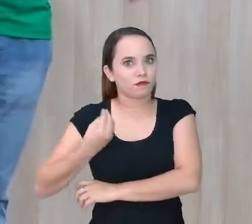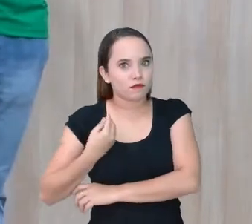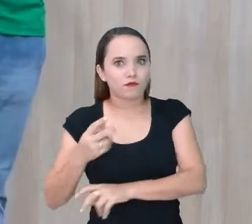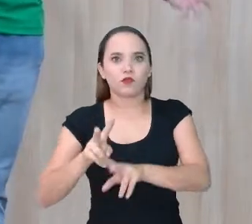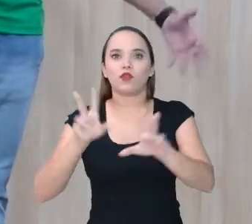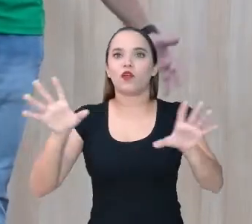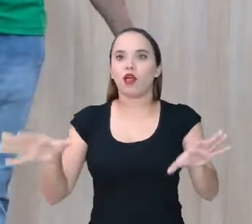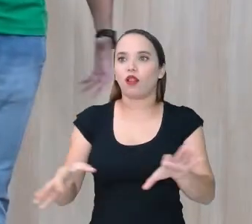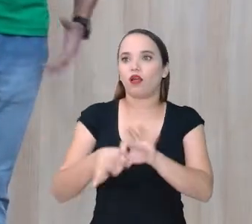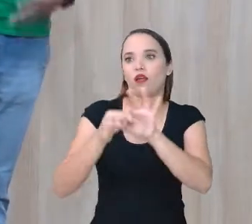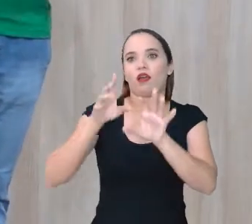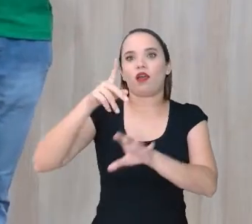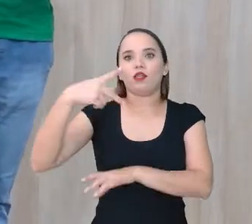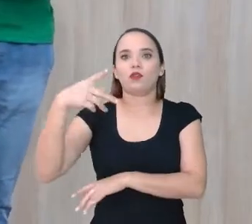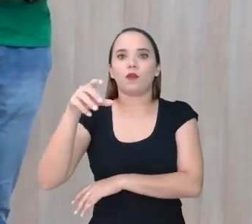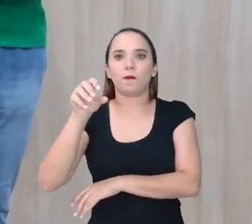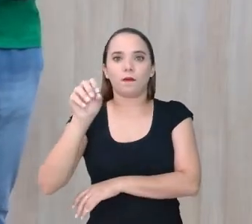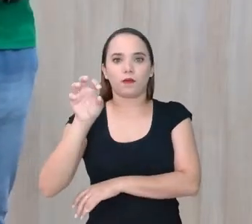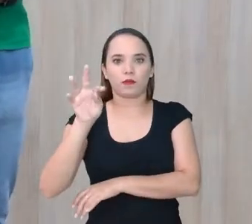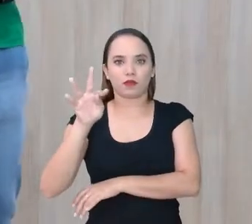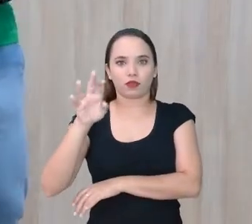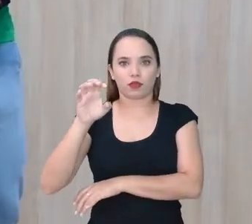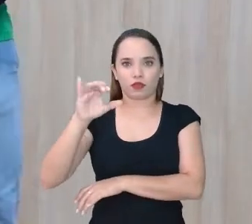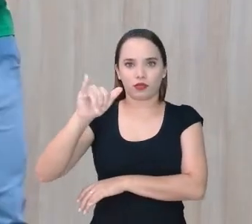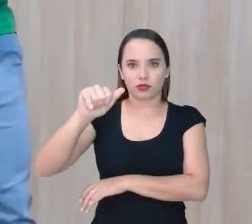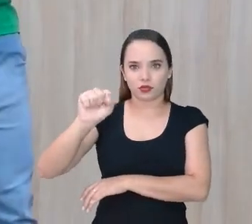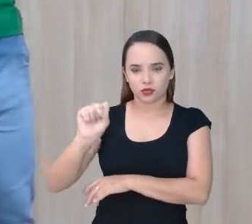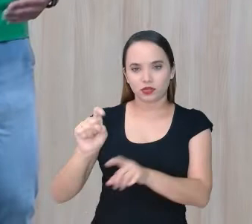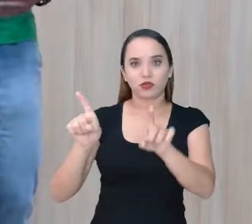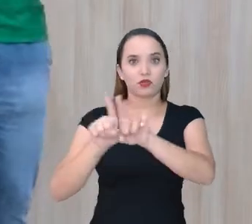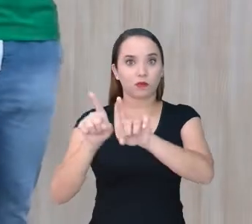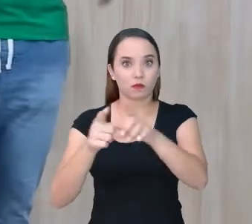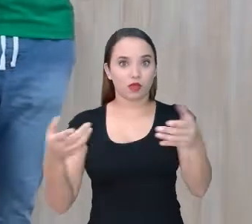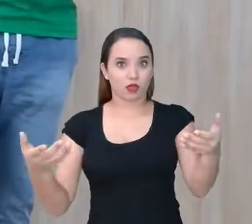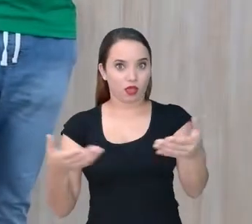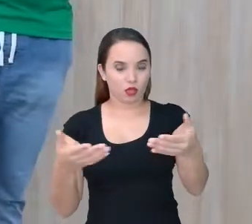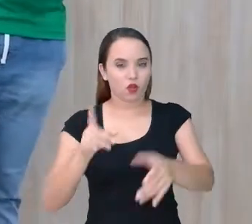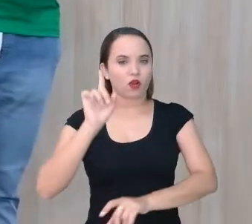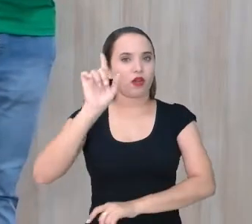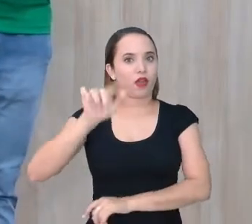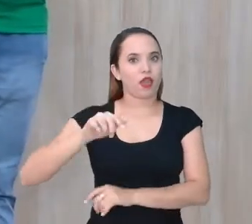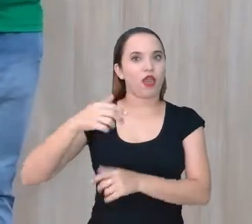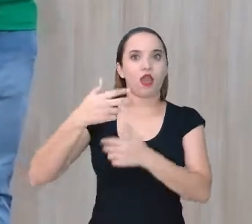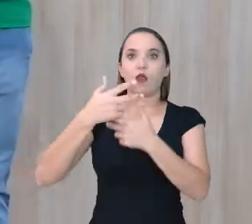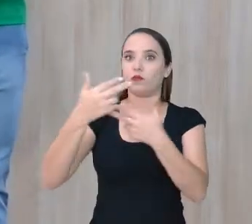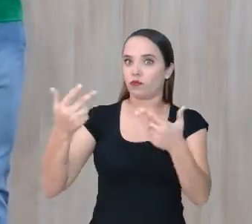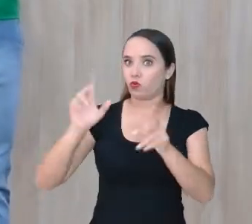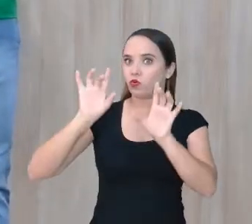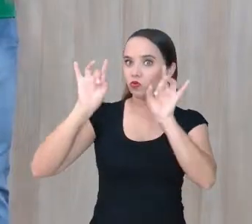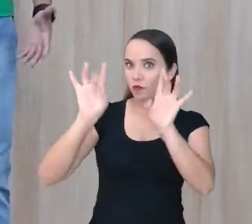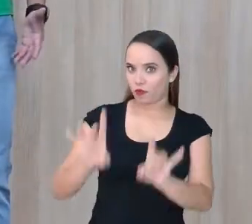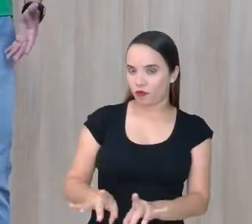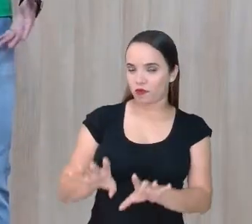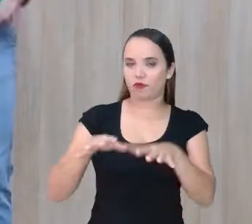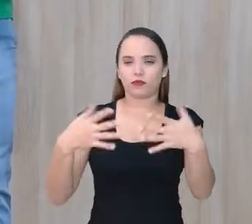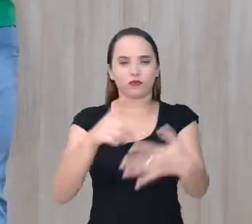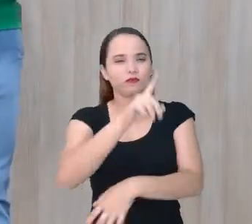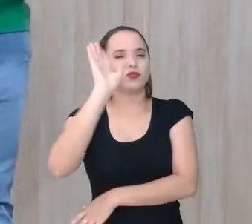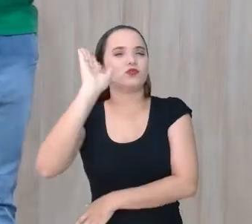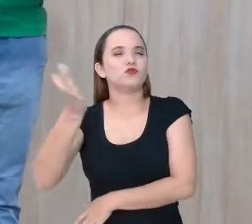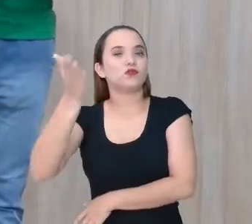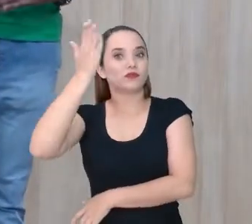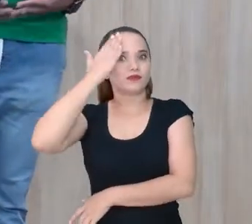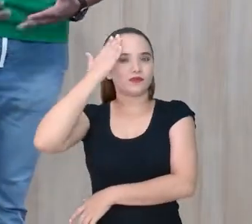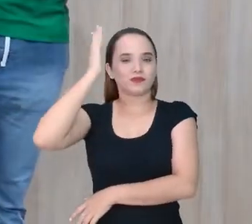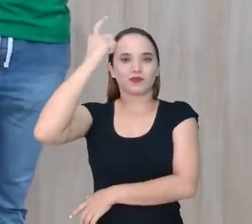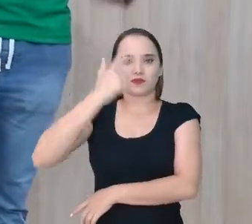às potências e agora vamos falar de uma potência especial, certo? Então, como vocês já sabem, eu me chamo